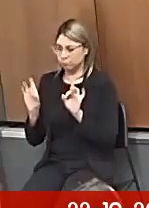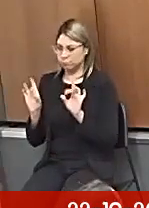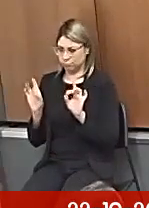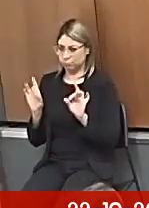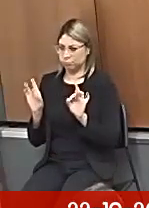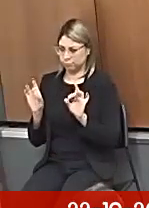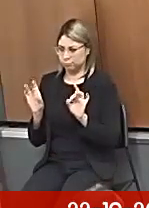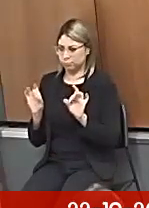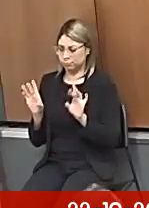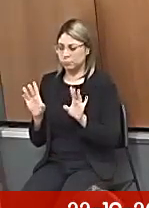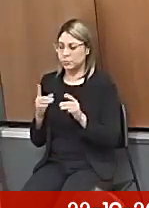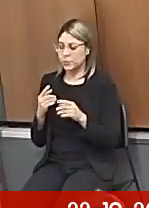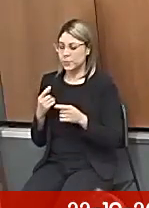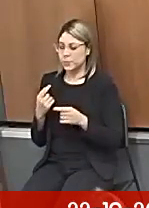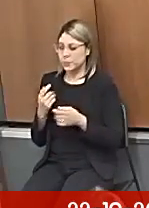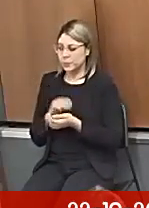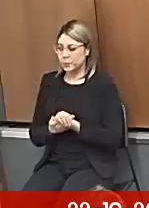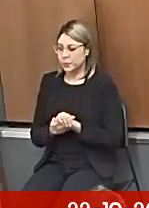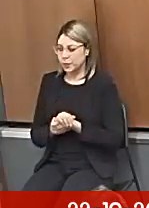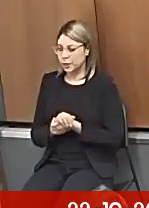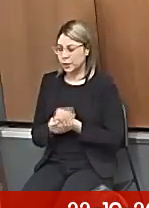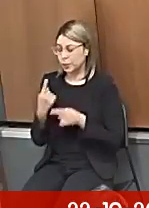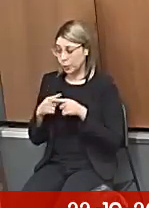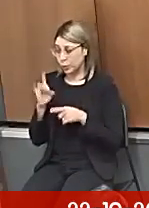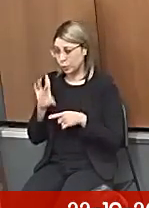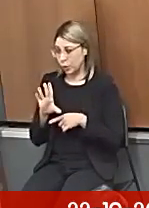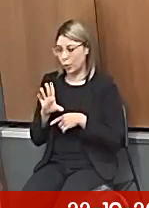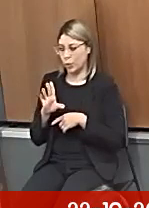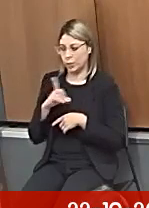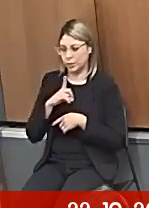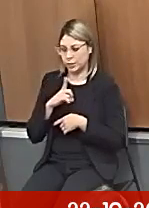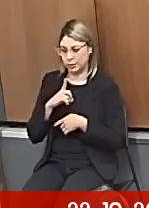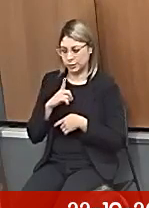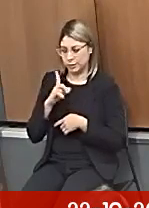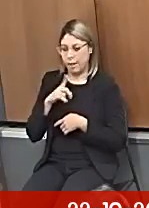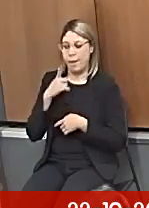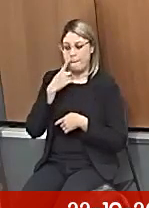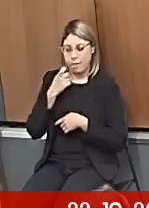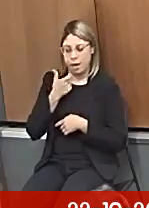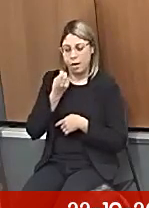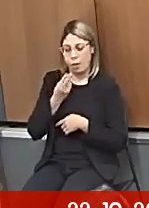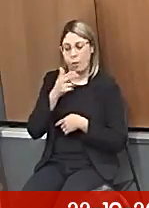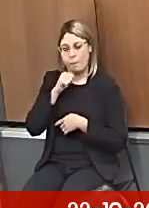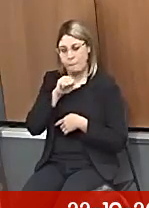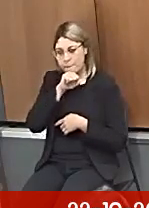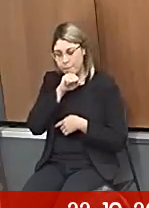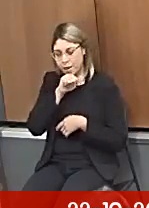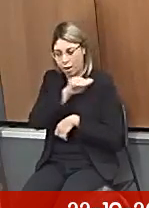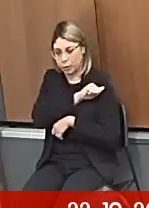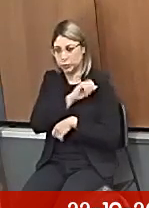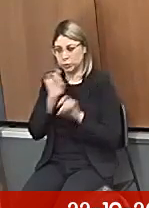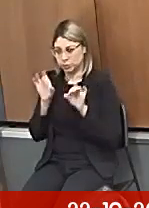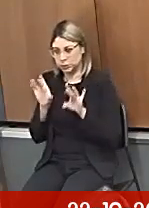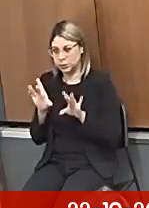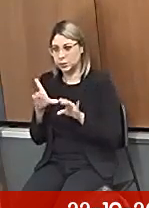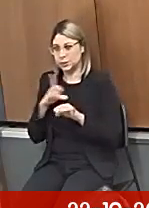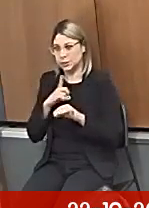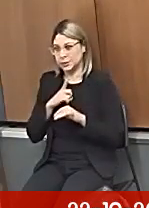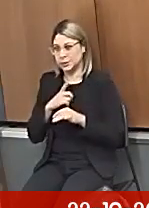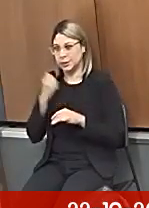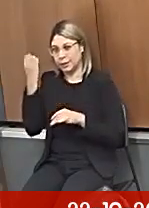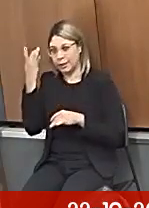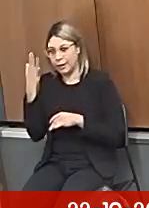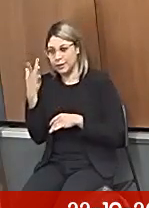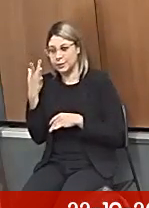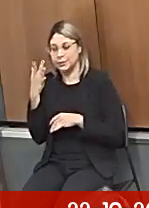especiais, porque, de fato, só quem é pai, mãe de aluno especial e teve a graça de